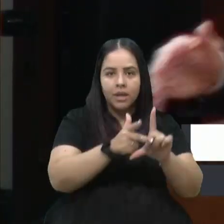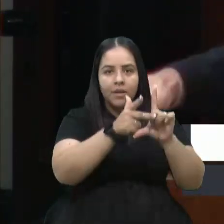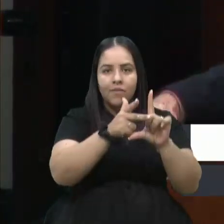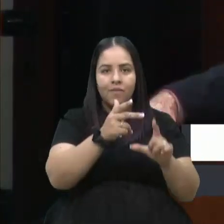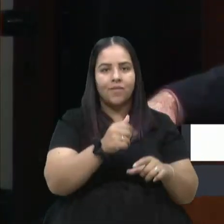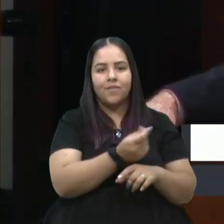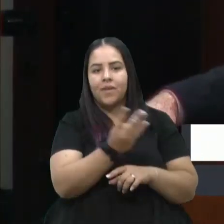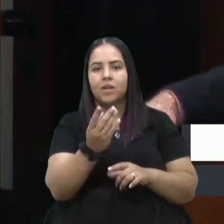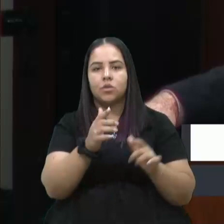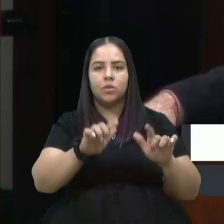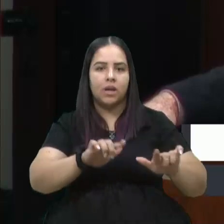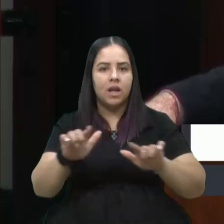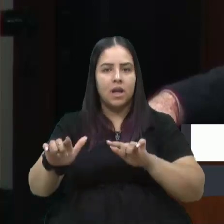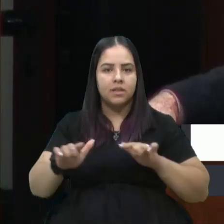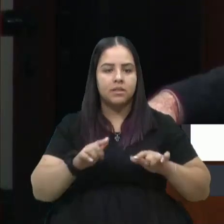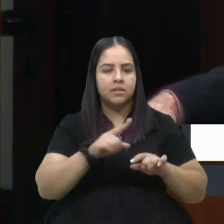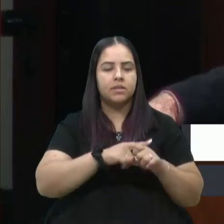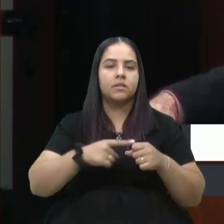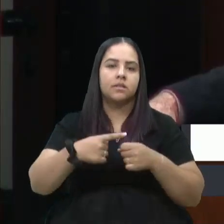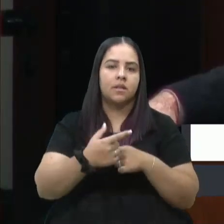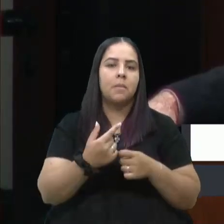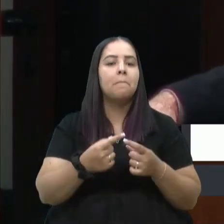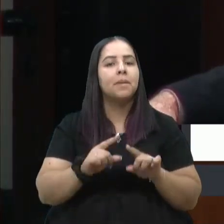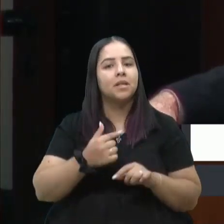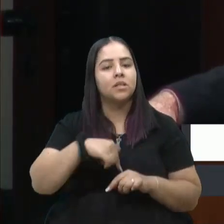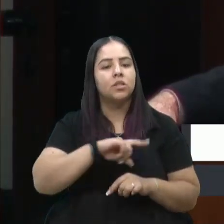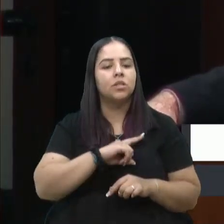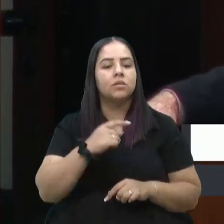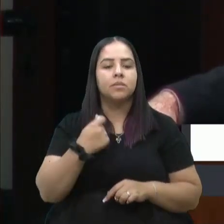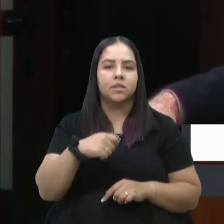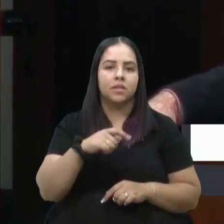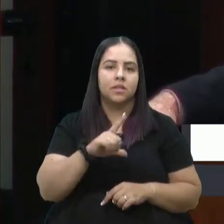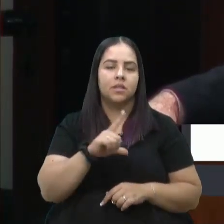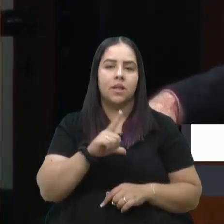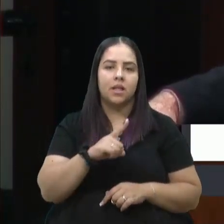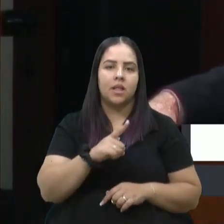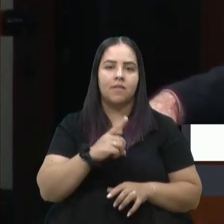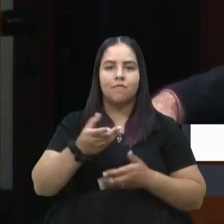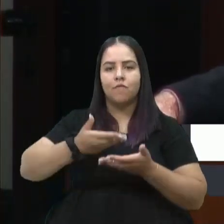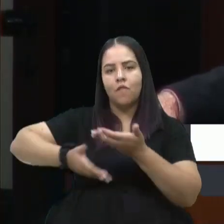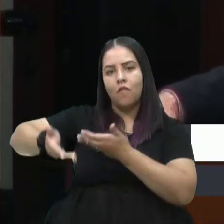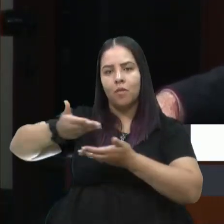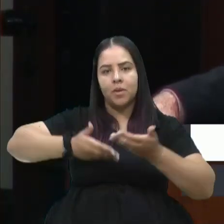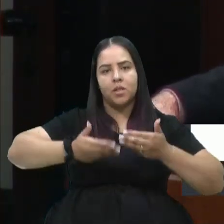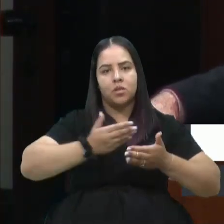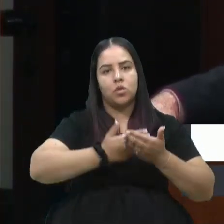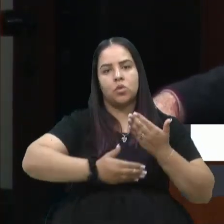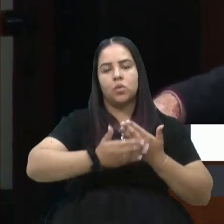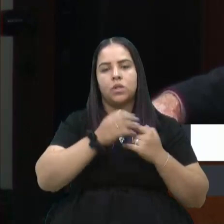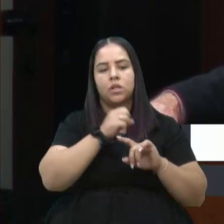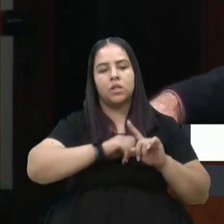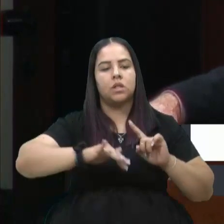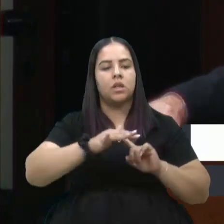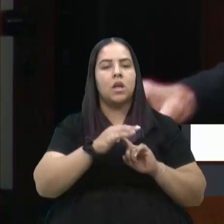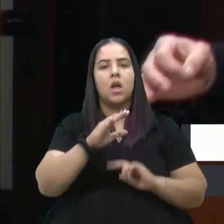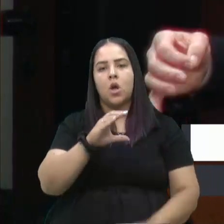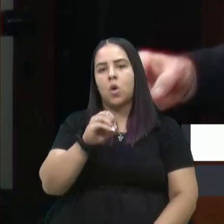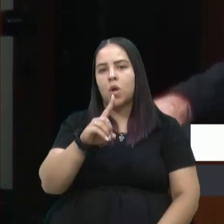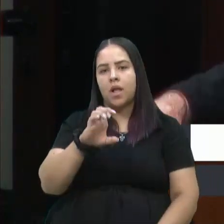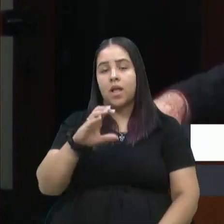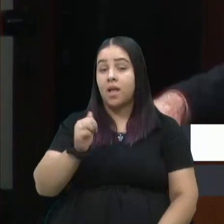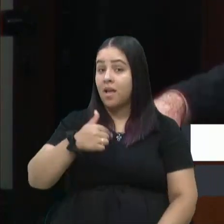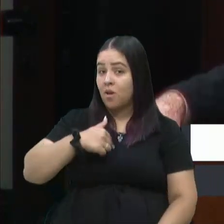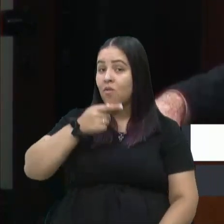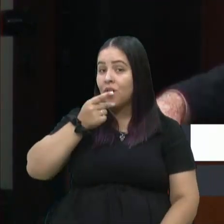ou na maioria deles. Mas é evidente que nós precisamos do envolvimento de toda a sociedade. A Codeca, eu